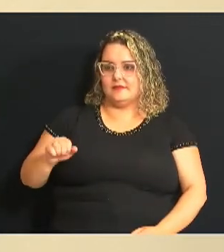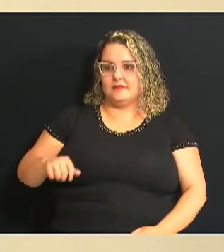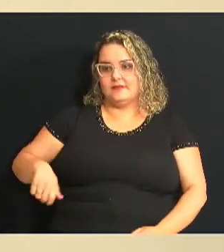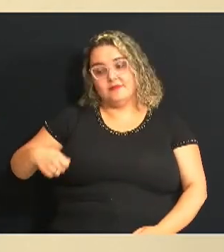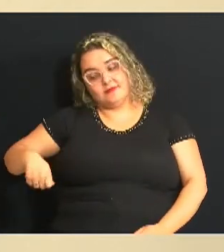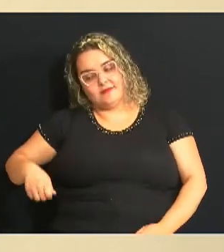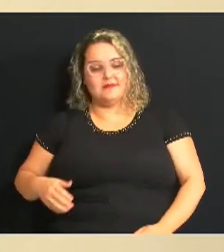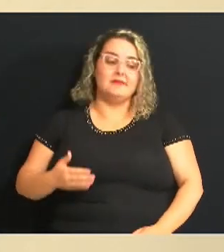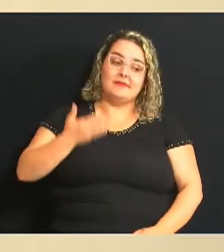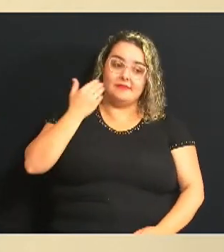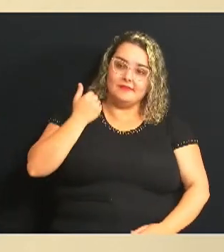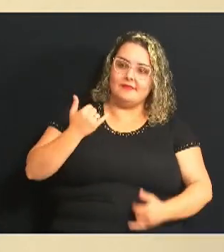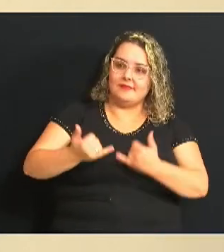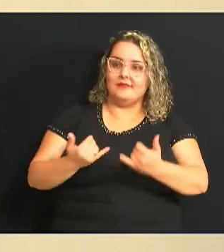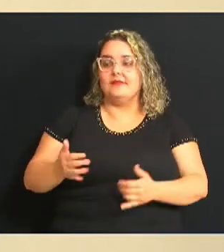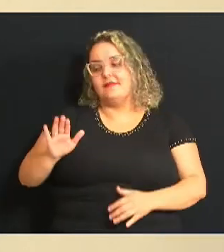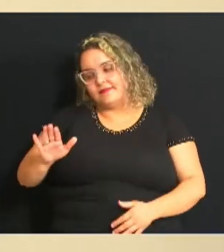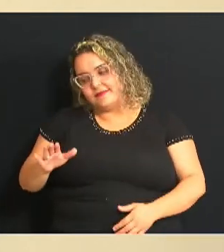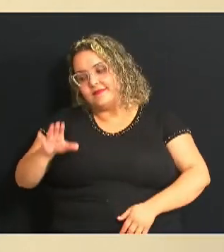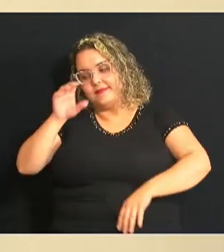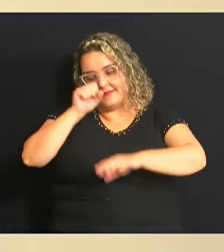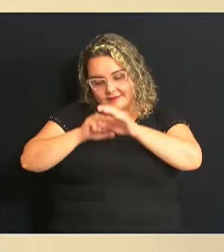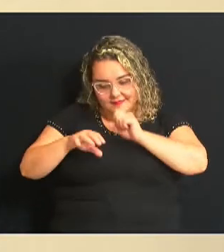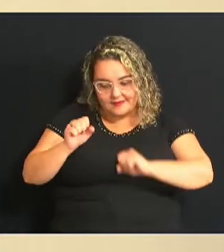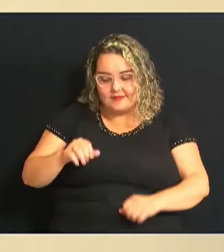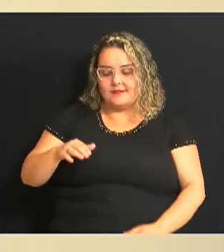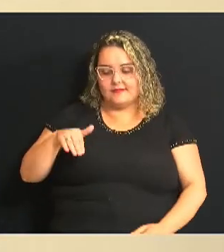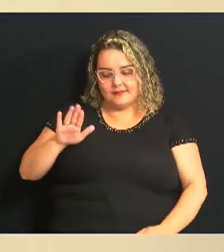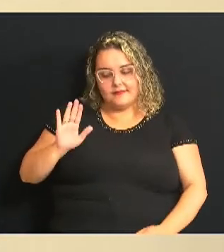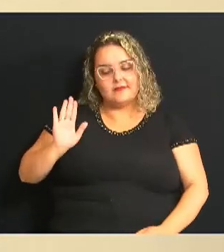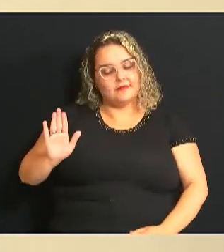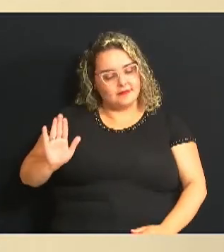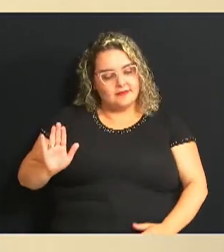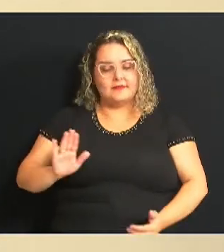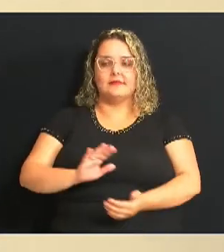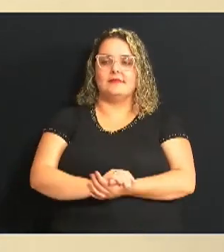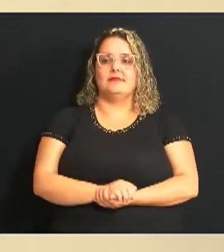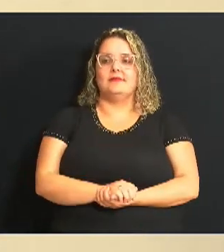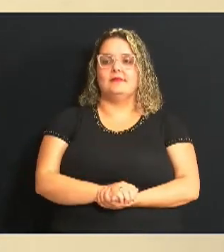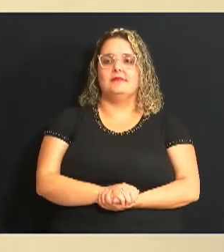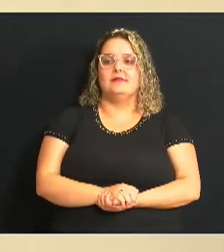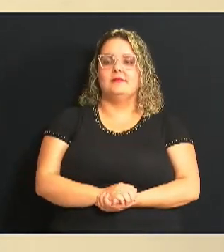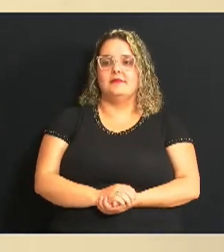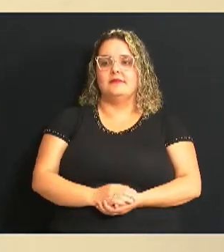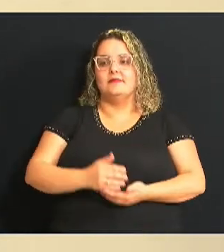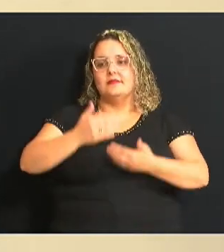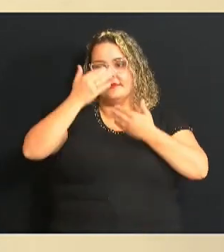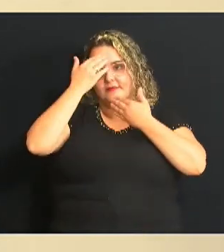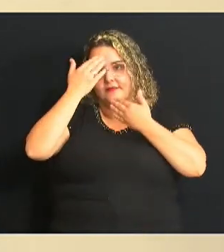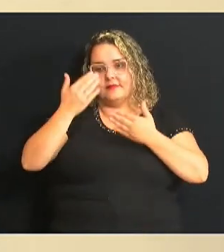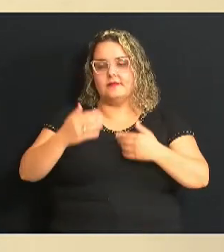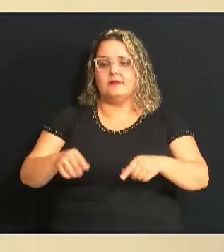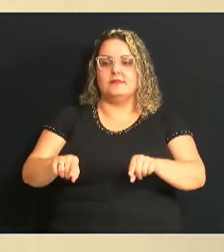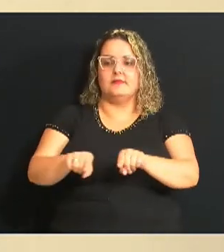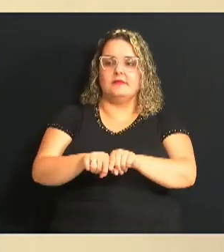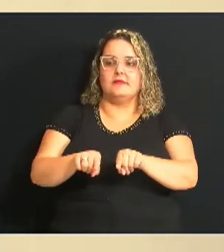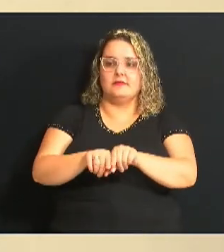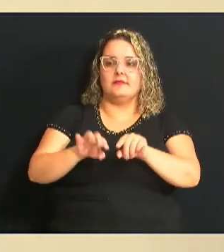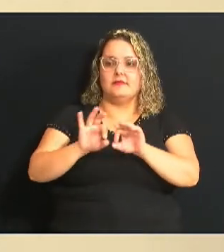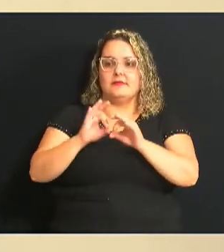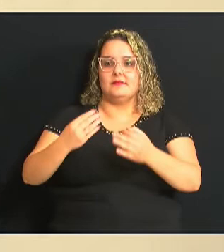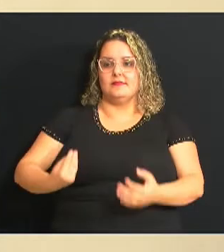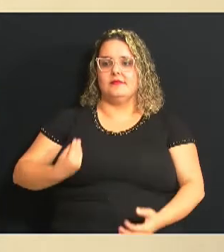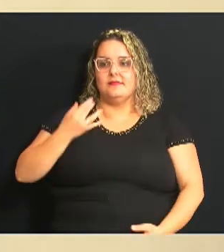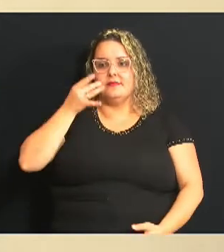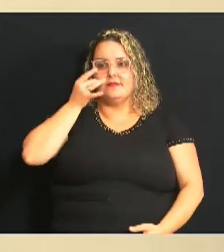pai ainda tem que estudar algumas notas musicais. E agradeço também meus familiares que aqui estão, o